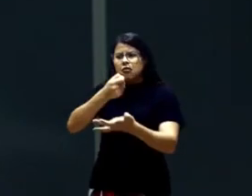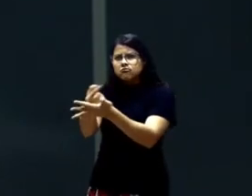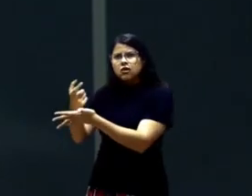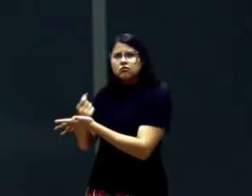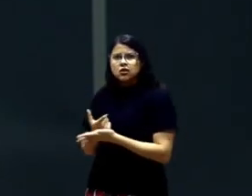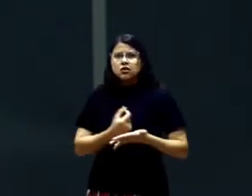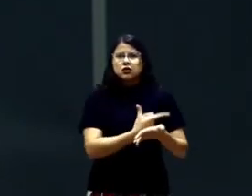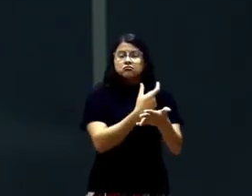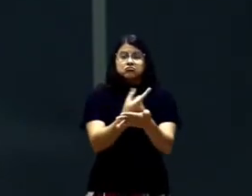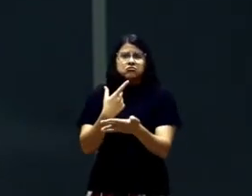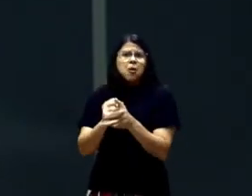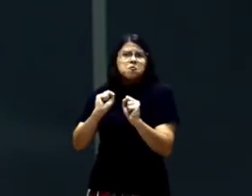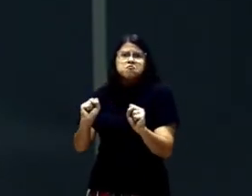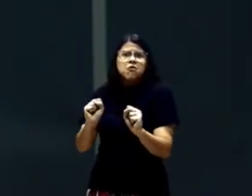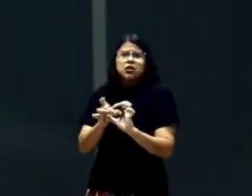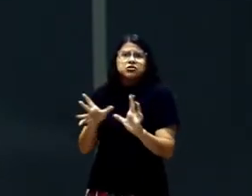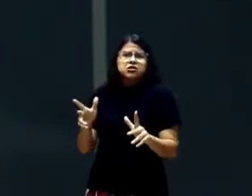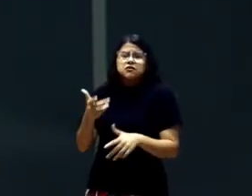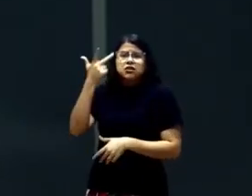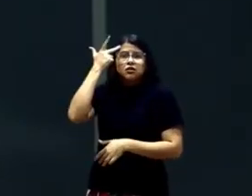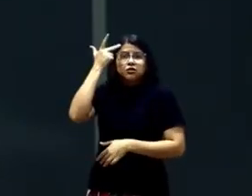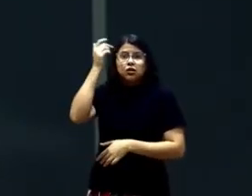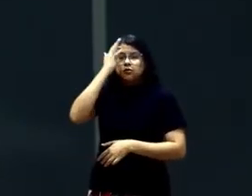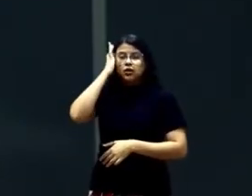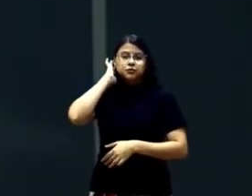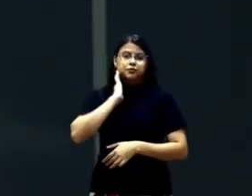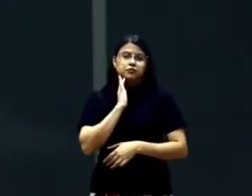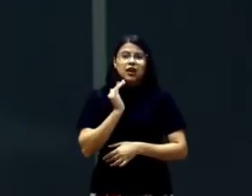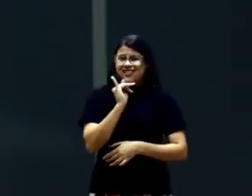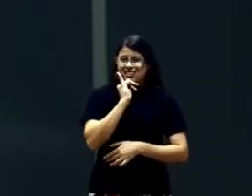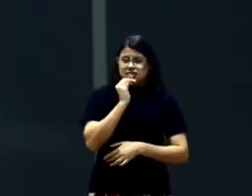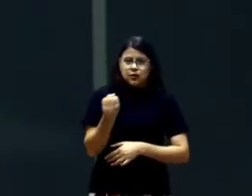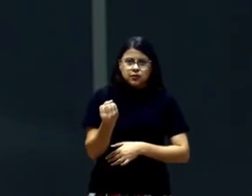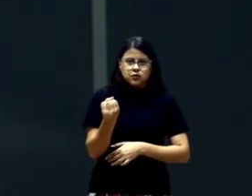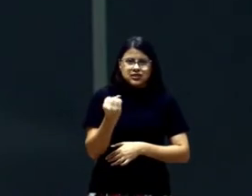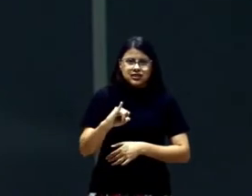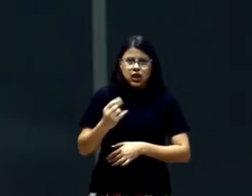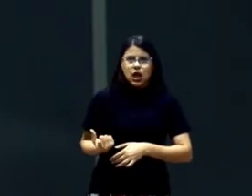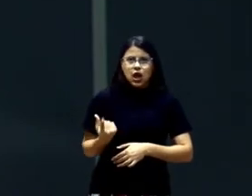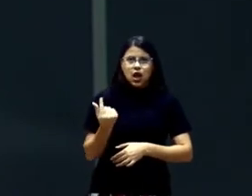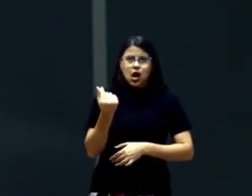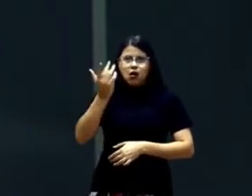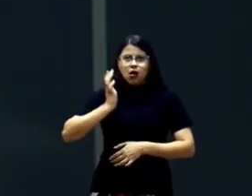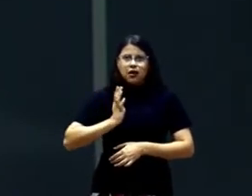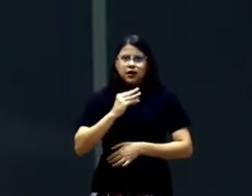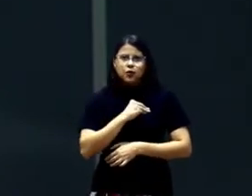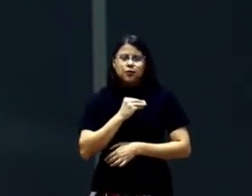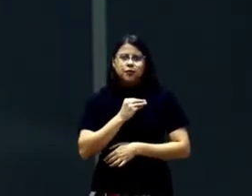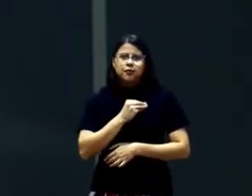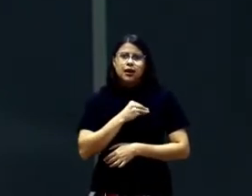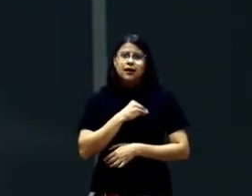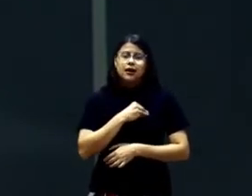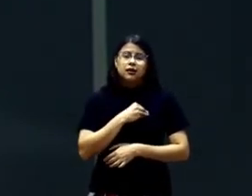Se ter fosse problema, se ser rico fosse um problema, fosse um pecado, algo que a